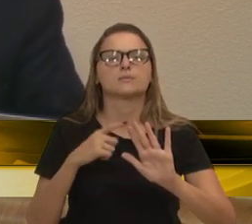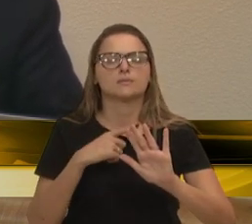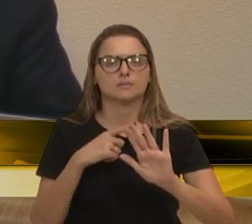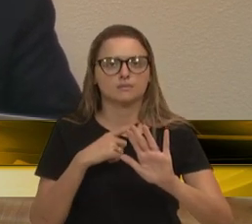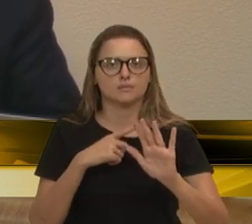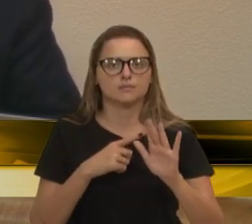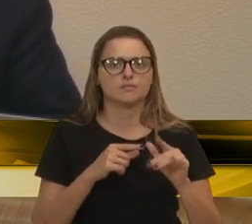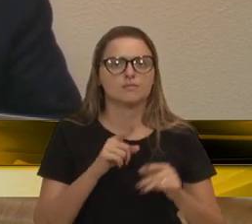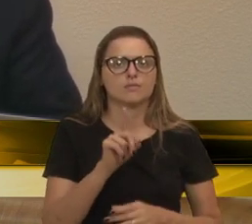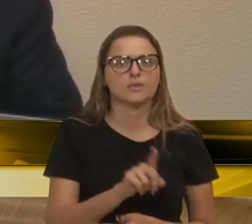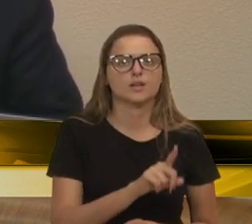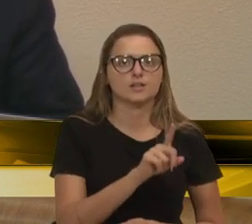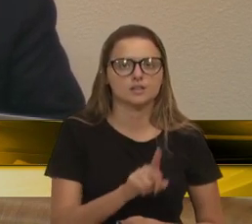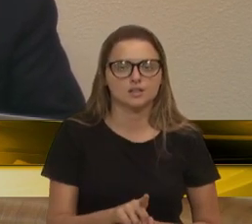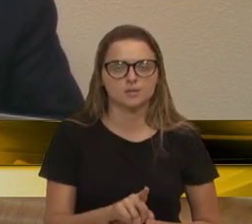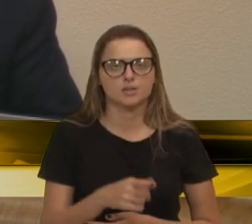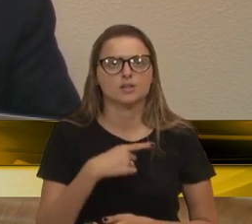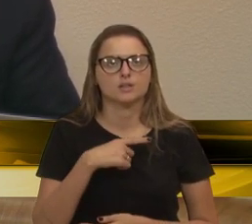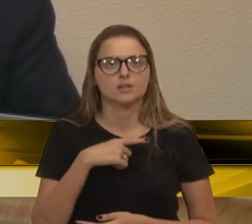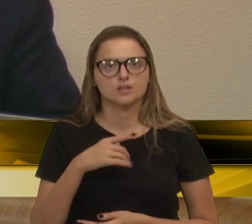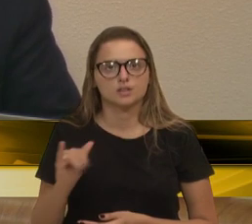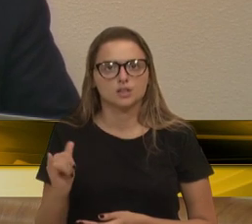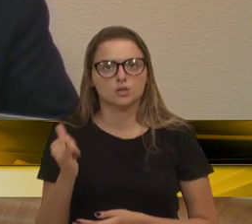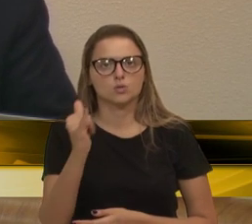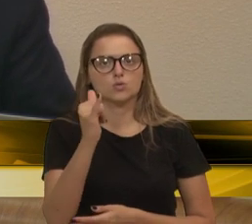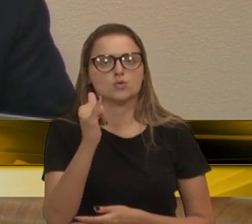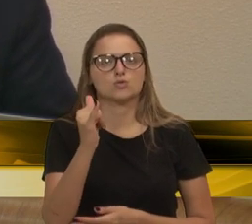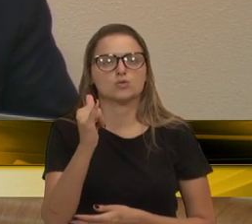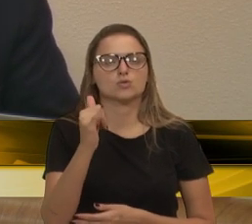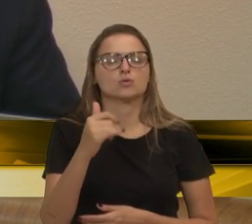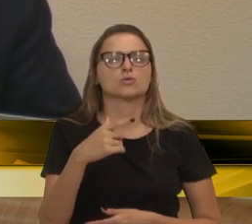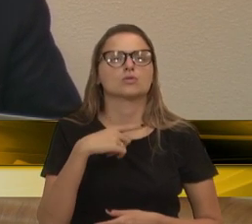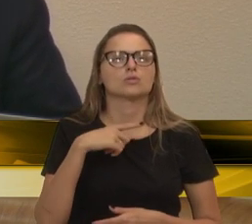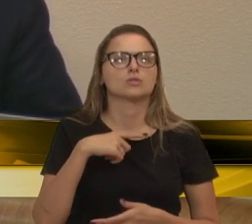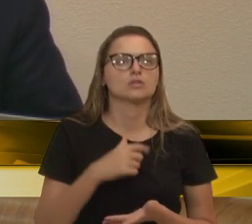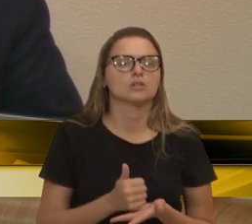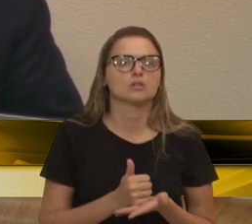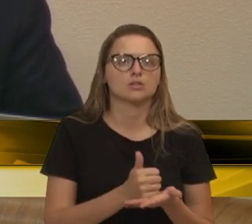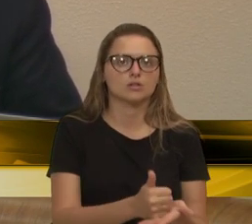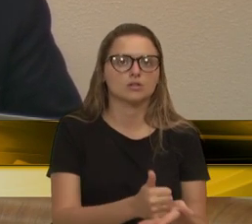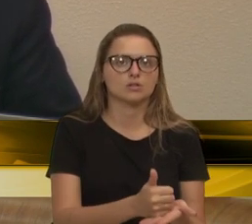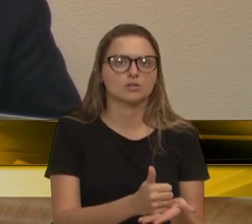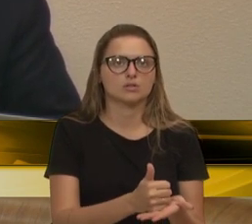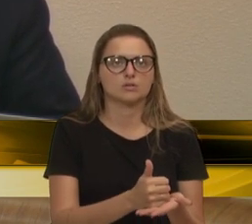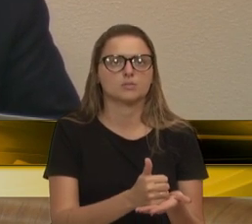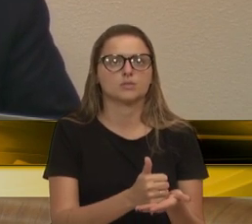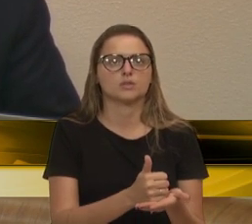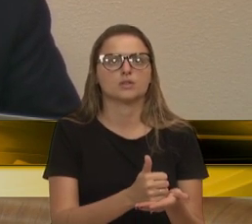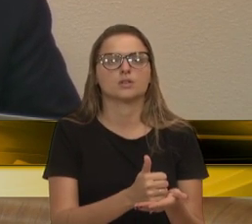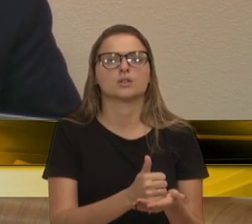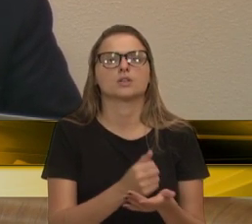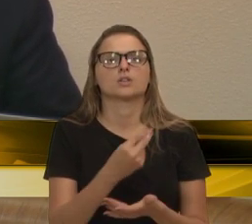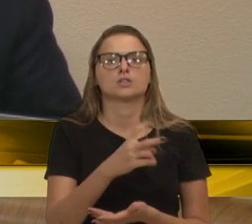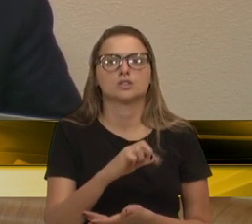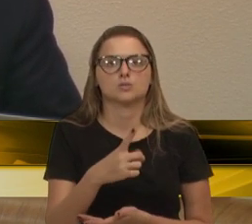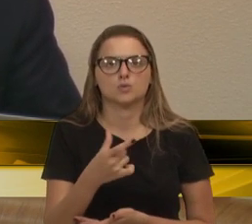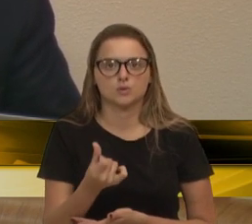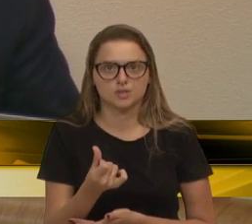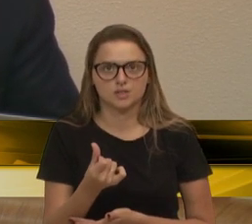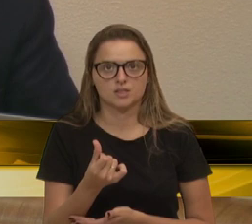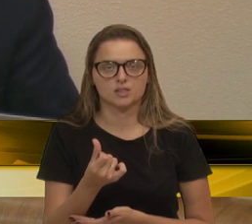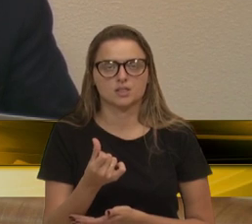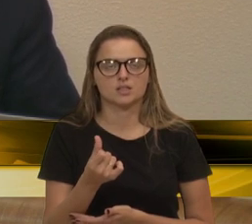anulado. Portanto, com incidência de juros de mora correspondentes a período junho de 2015 a dezembro de 2016, que